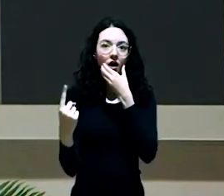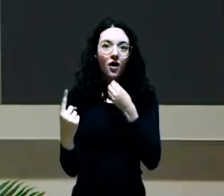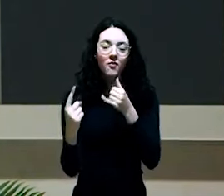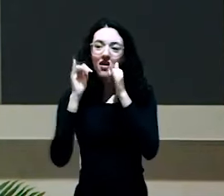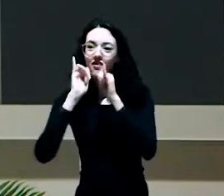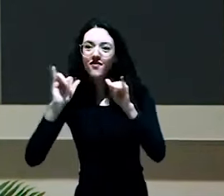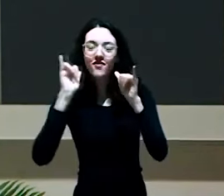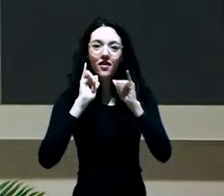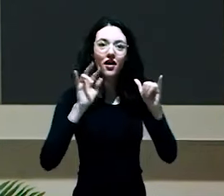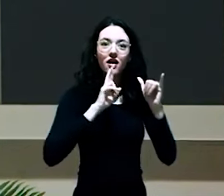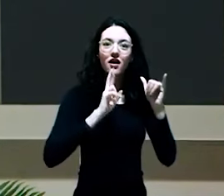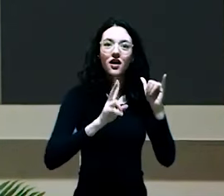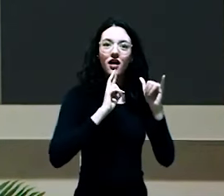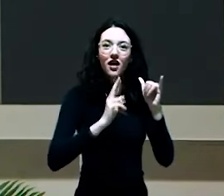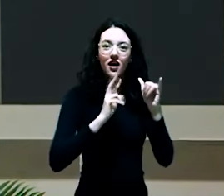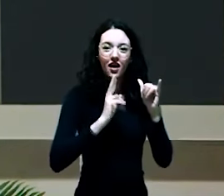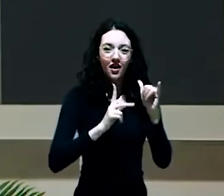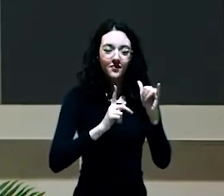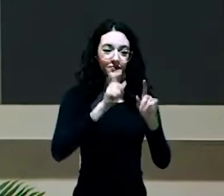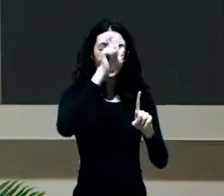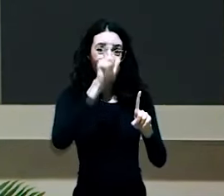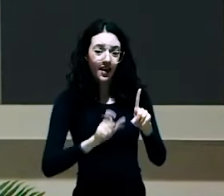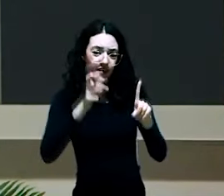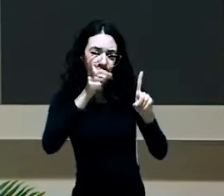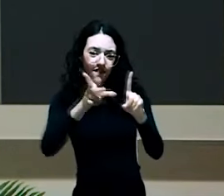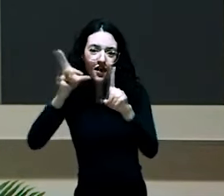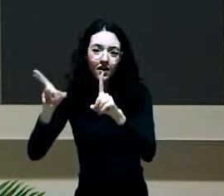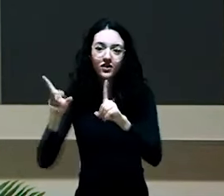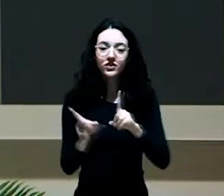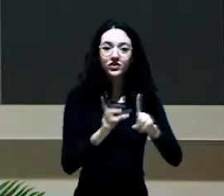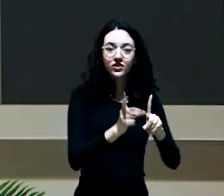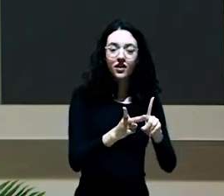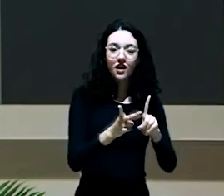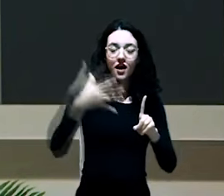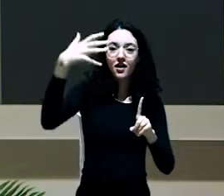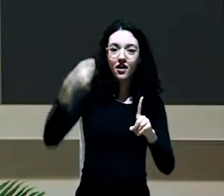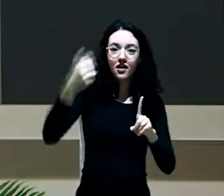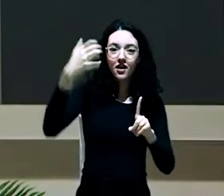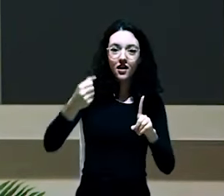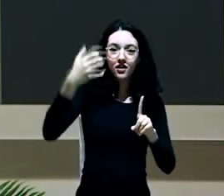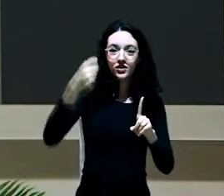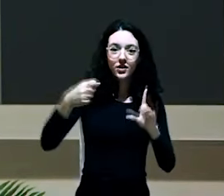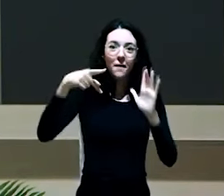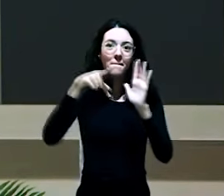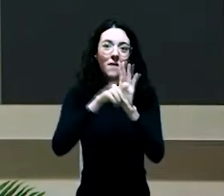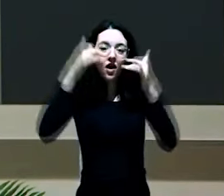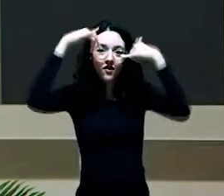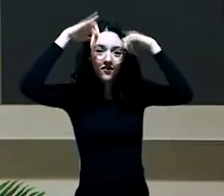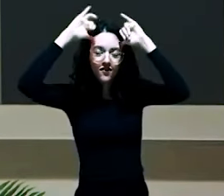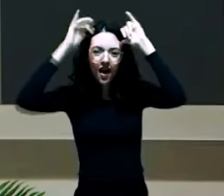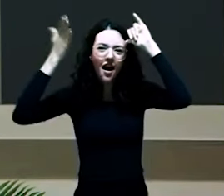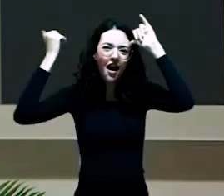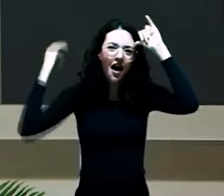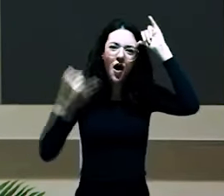vendia leite de vaca de Jacó por 500 reais o litro. Vai a vaquinha de Jacó, né? Não quer